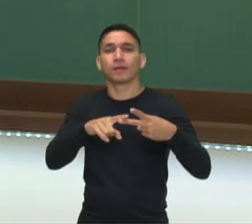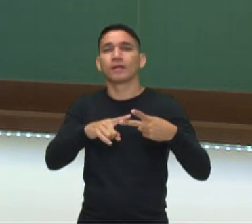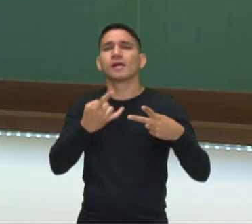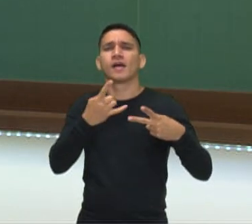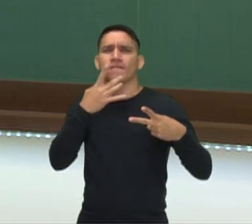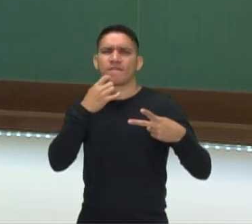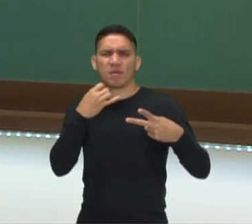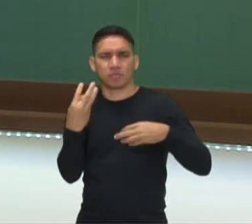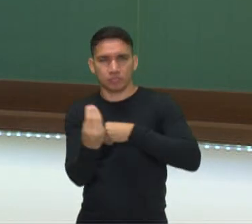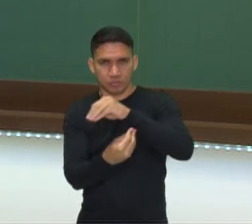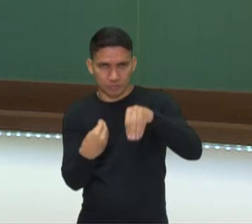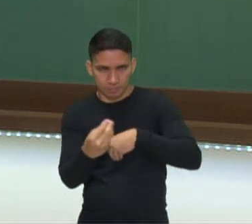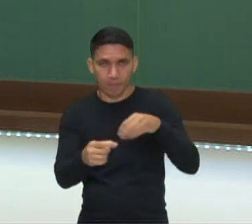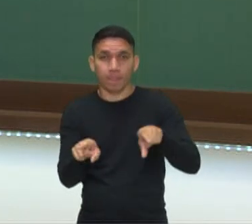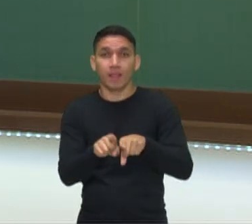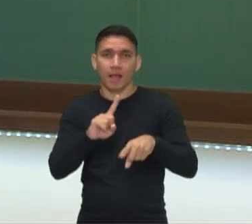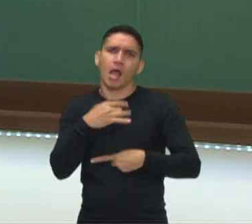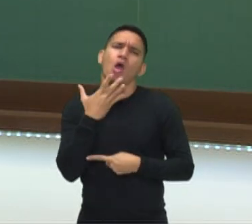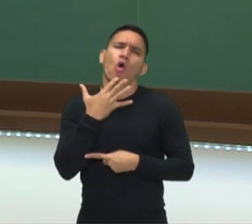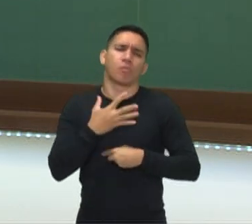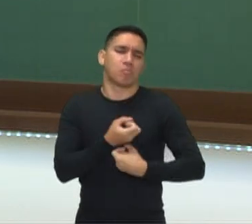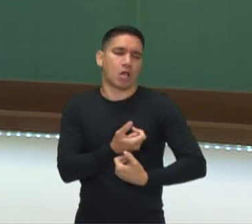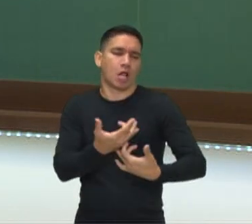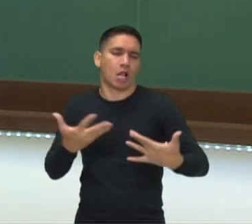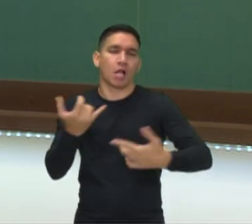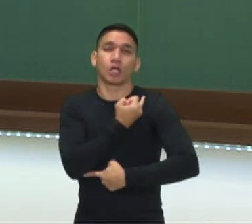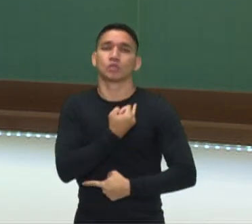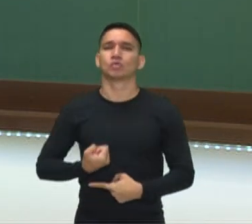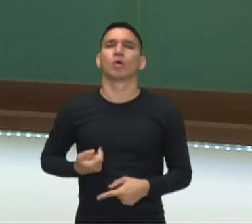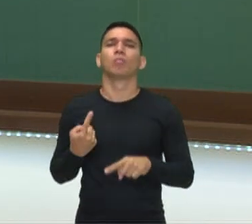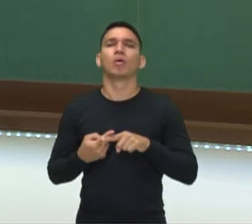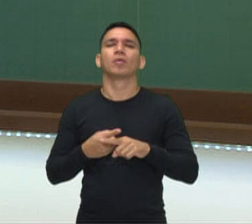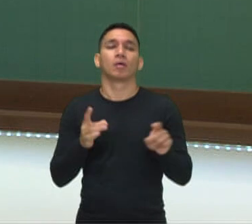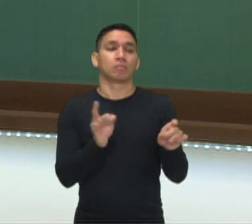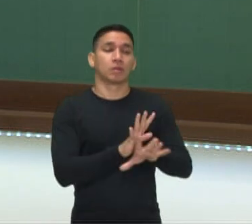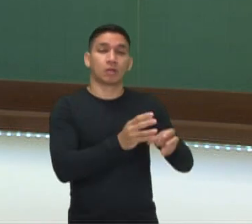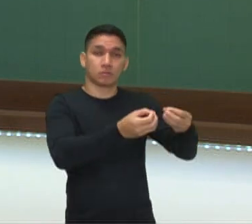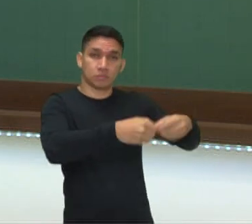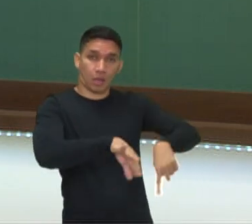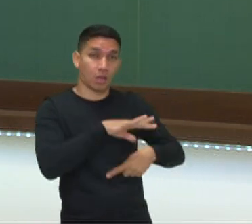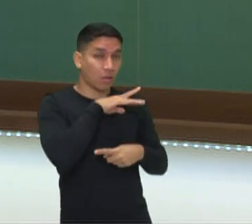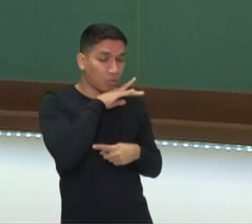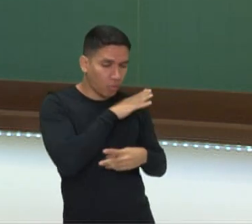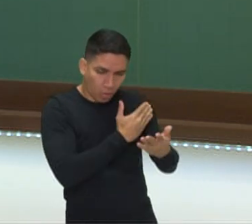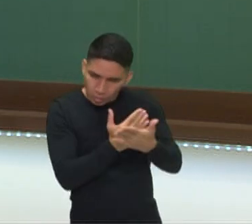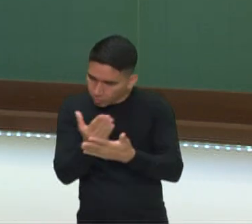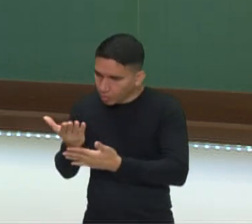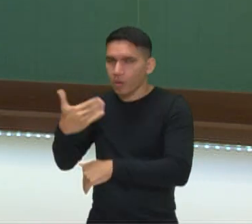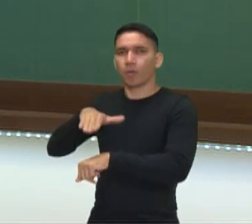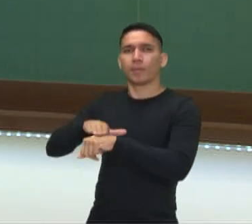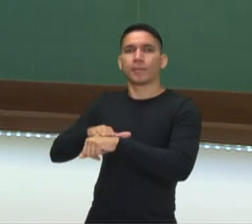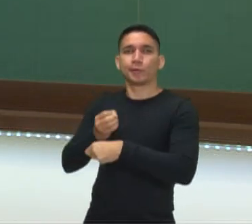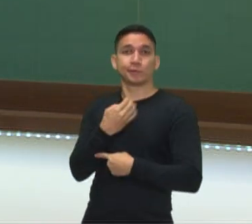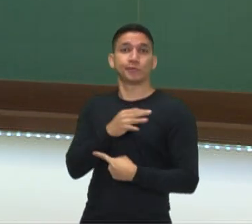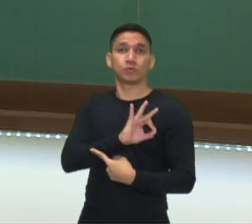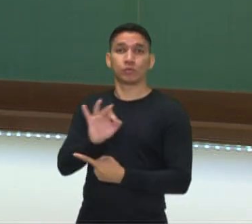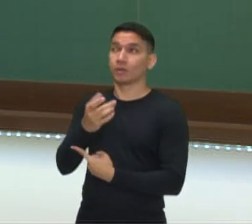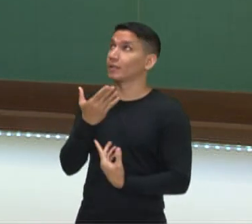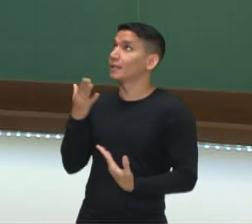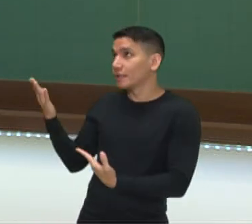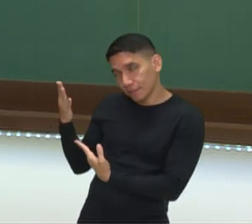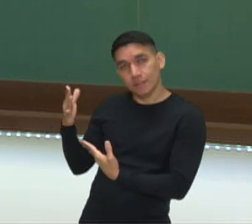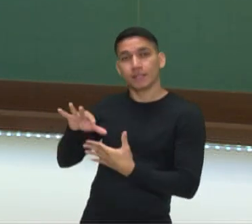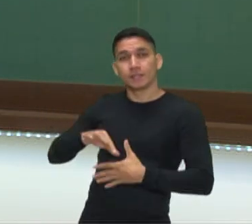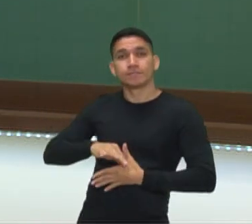esculturas eram coloridas e eram espalhadas por todo o Império, porque o Império tinha saído de um momento muito ruim e estava entrando num momento muito bom, porque Otávio Augusto,